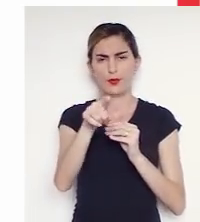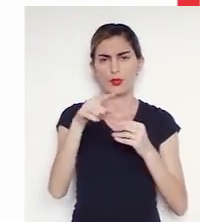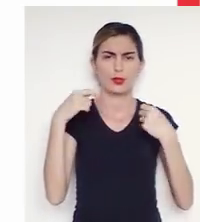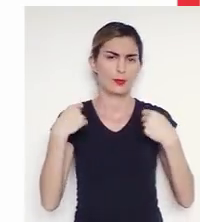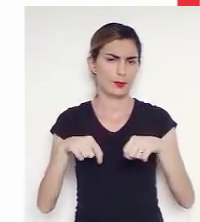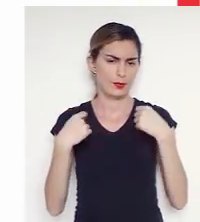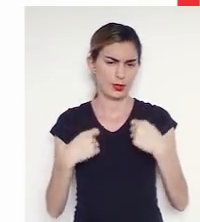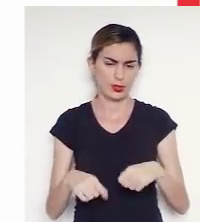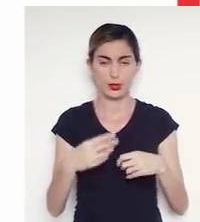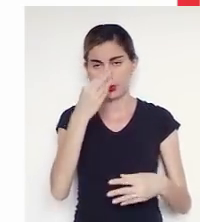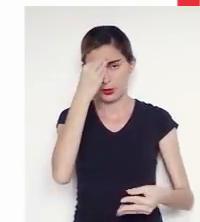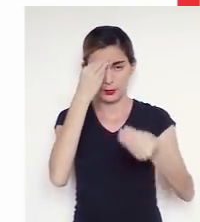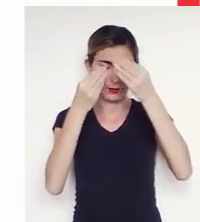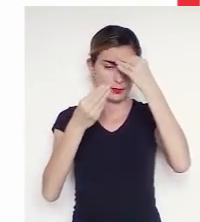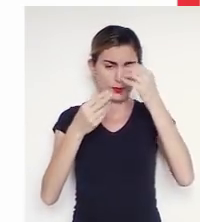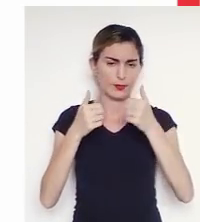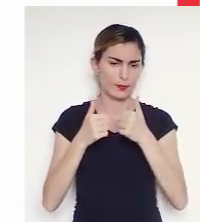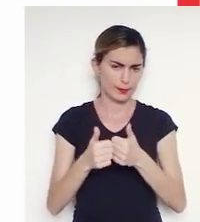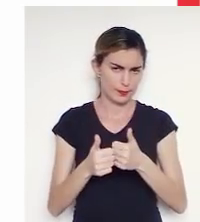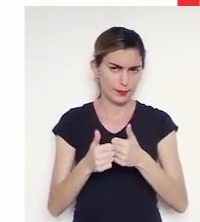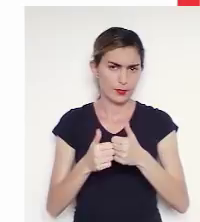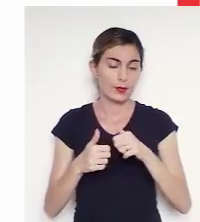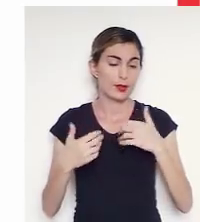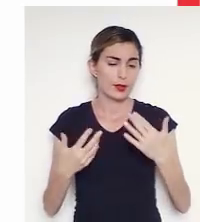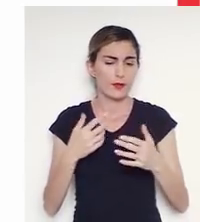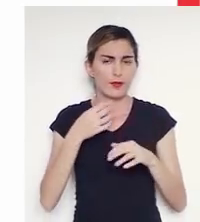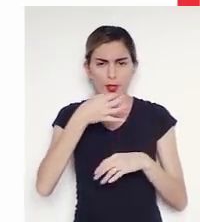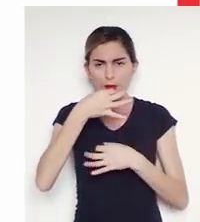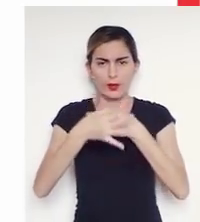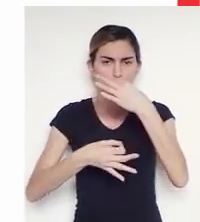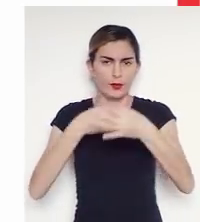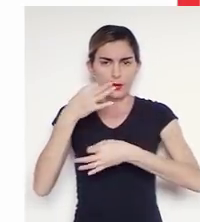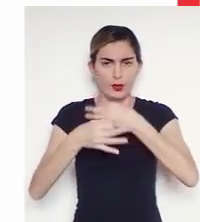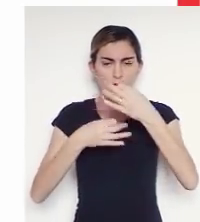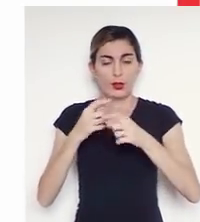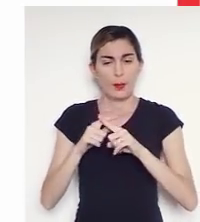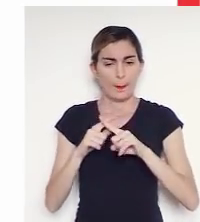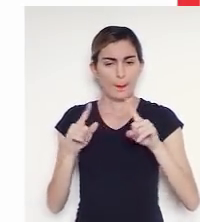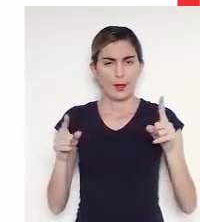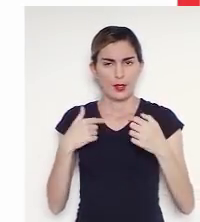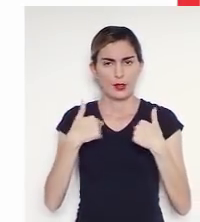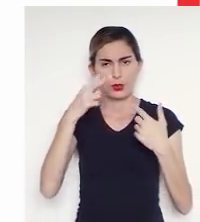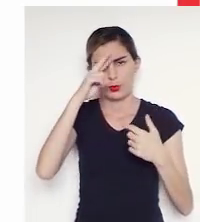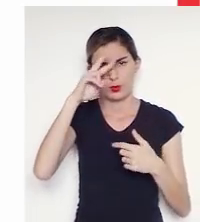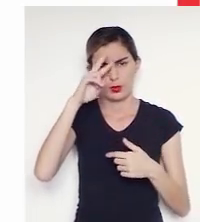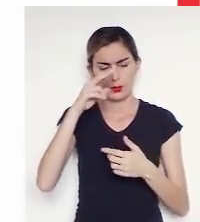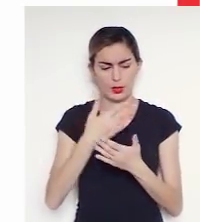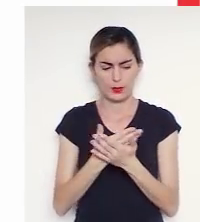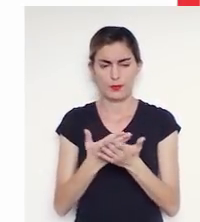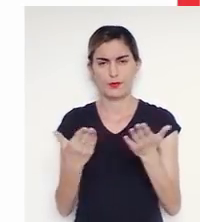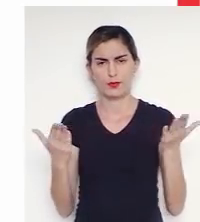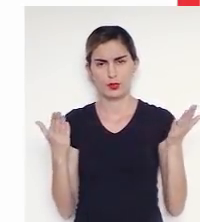você precisa memorizar. Tá joia? Então tá aí, fica a dica. Mas eu quero lembrar para